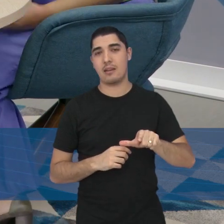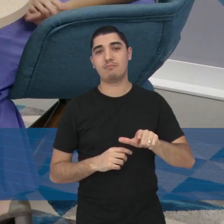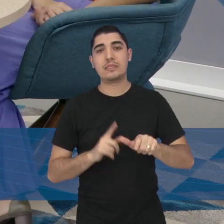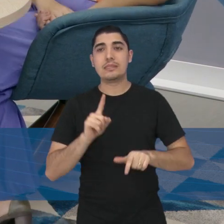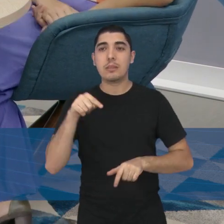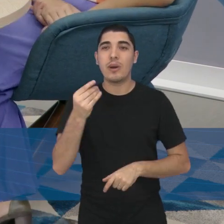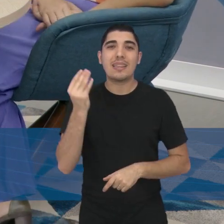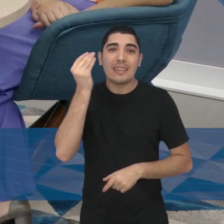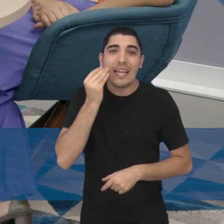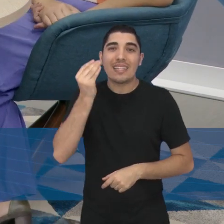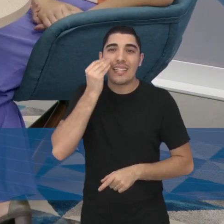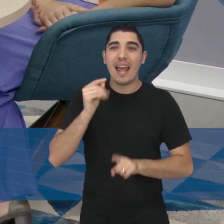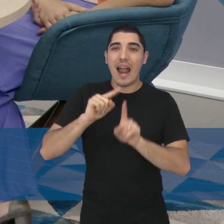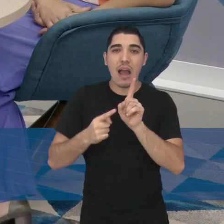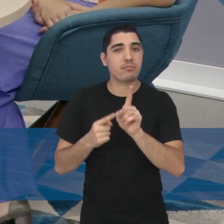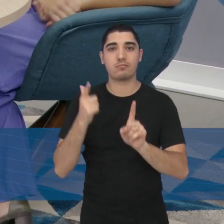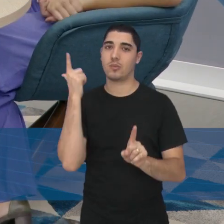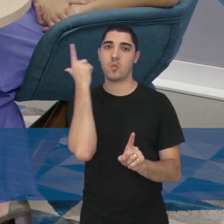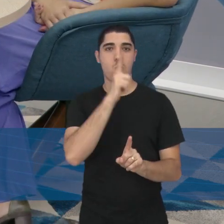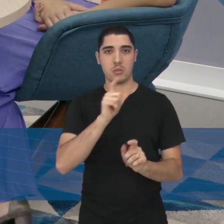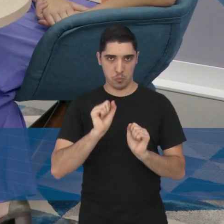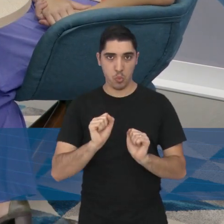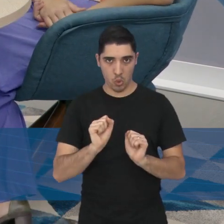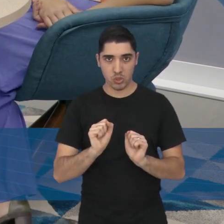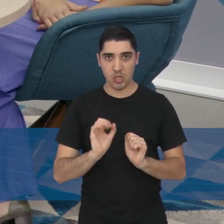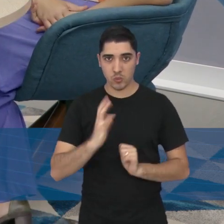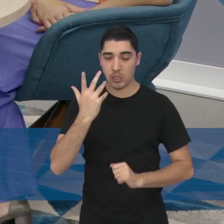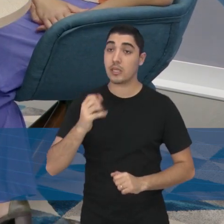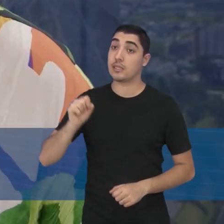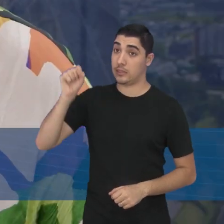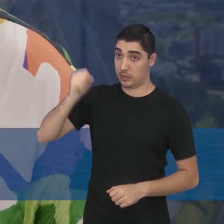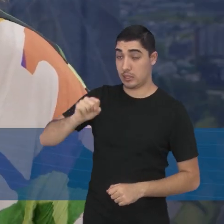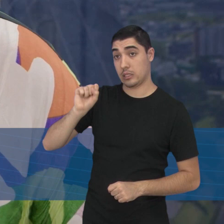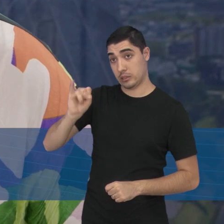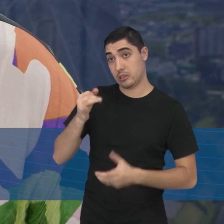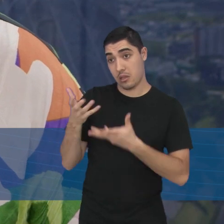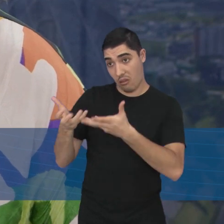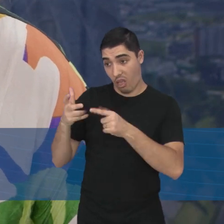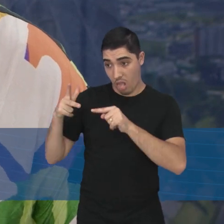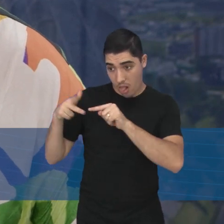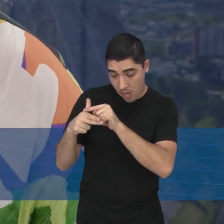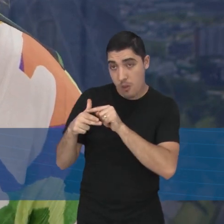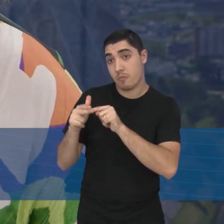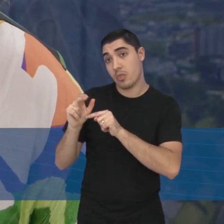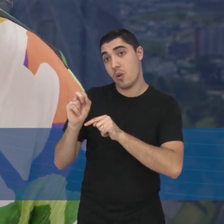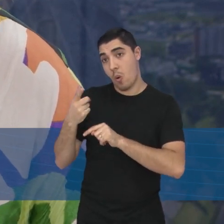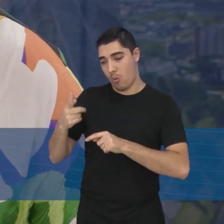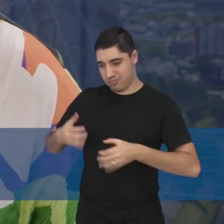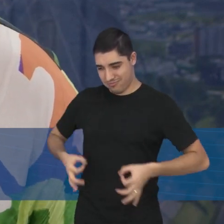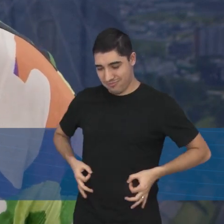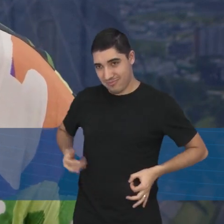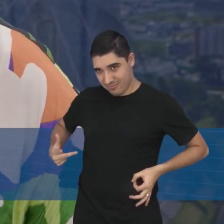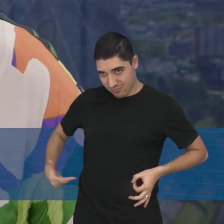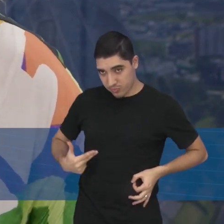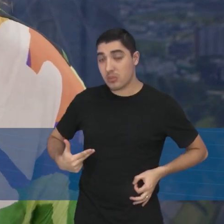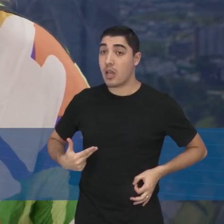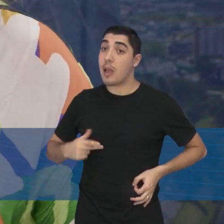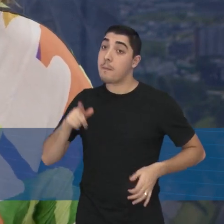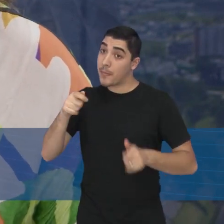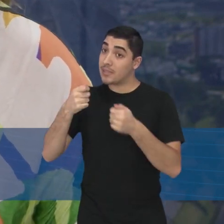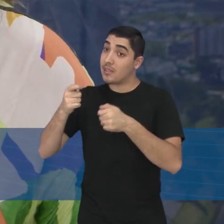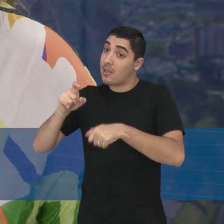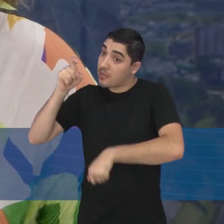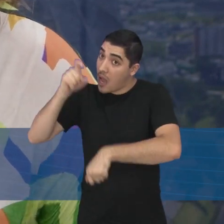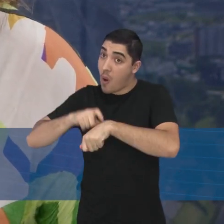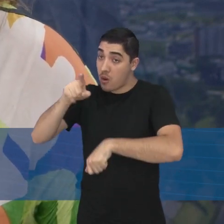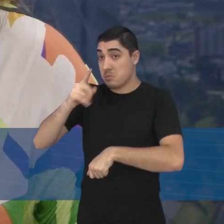para deixar claro. Sim, sim. Quando se opta por uma vasectomia ou por uma laqueadura, tem que estar, pelo menos naquele momento,